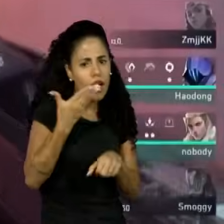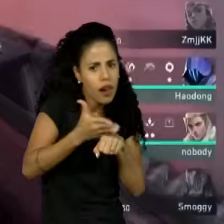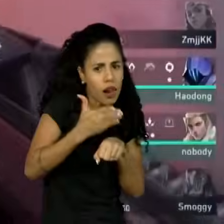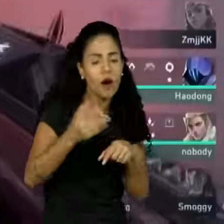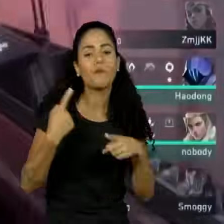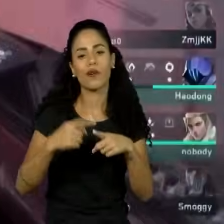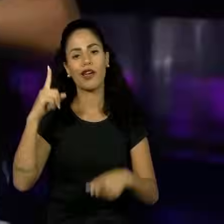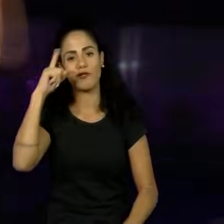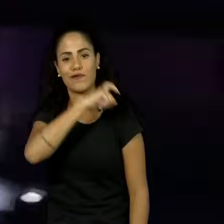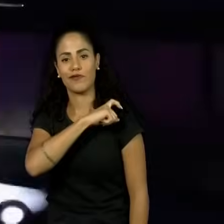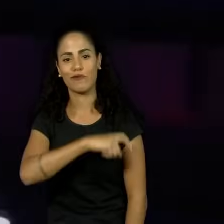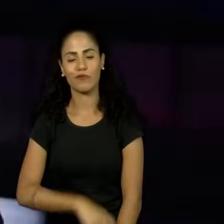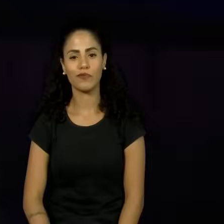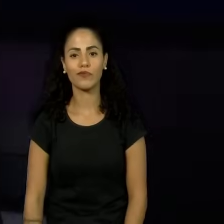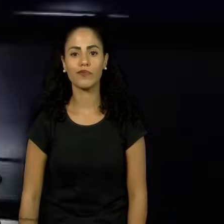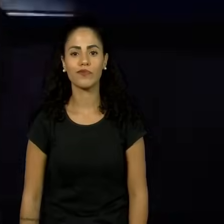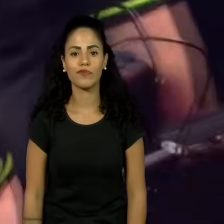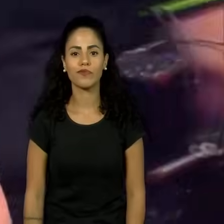difícil.